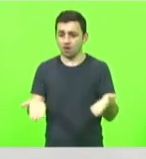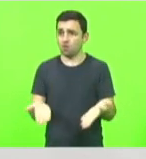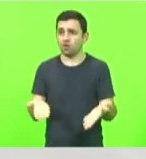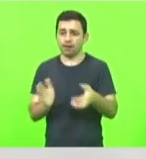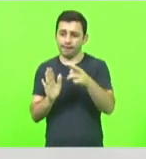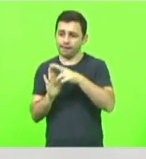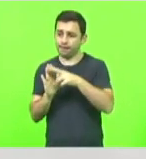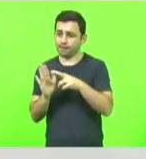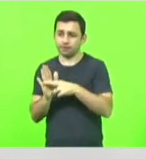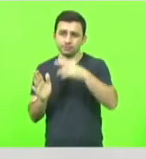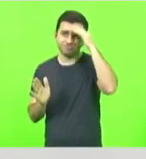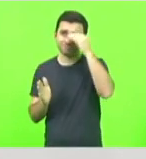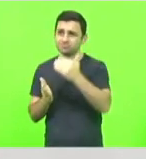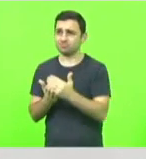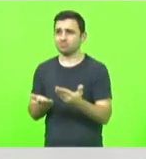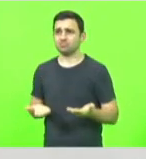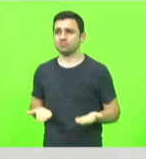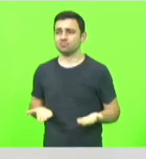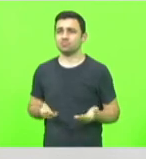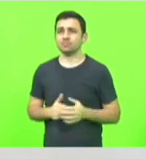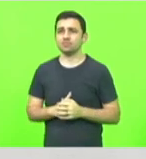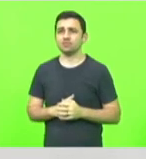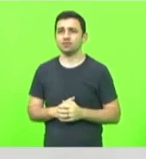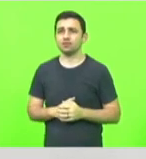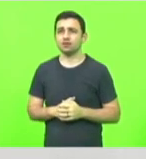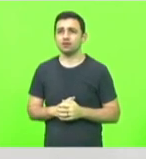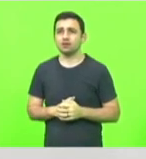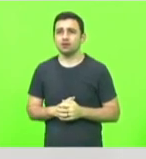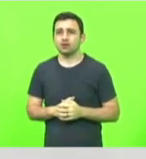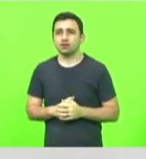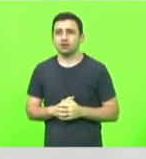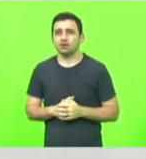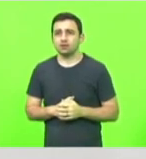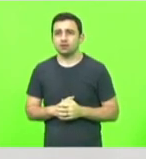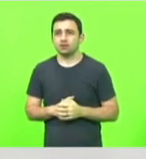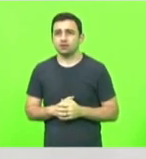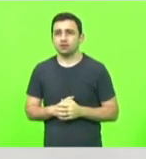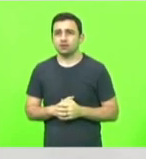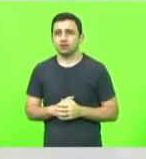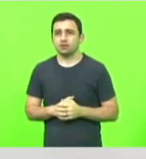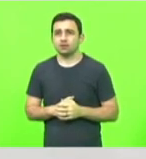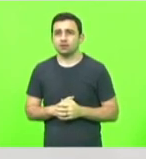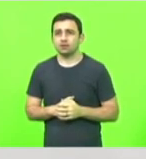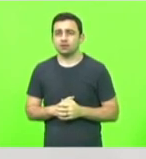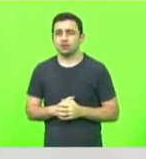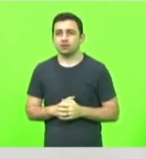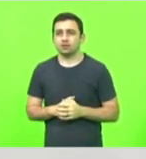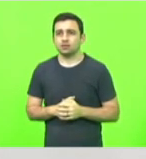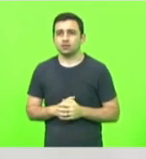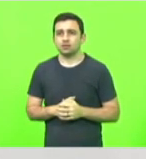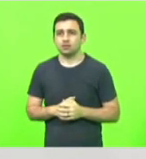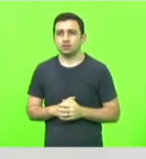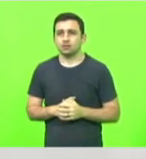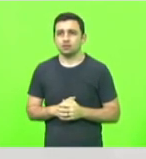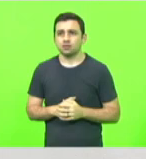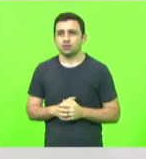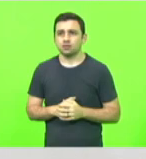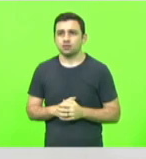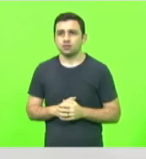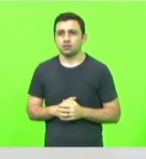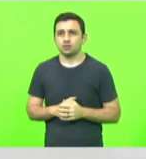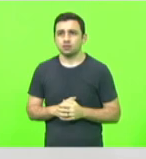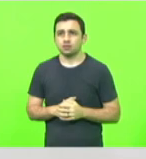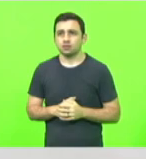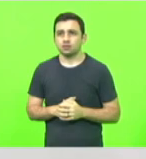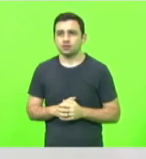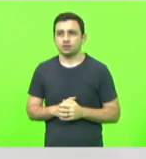Nós nos submetemos a todas. Então, a senhora pede uma parte, a senhora está contrária ao meu posicionamento. Não, de verdade, respeito